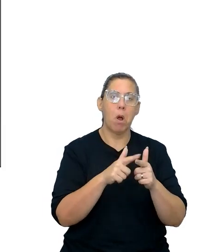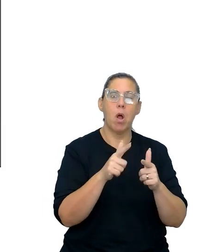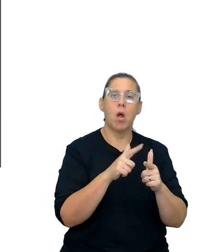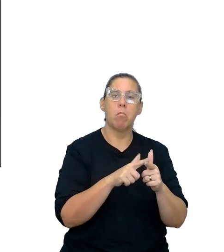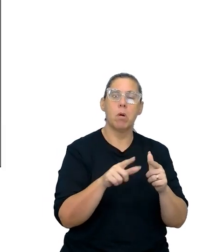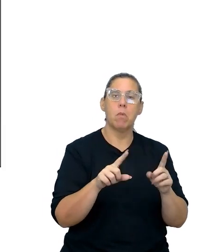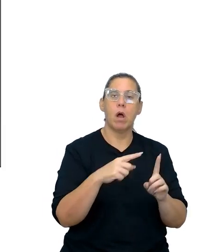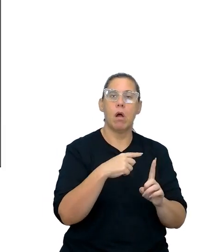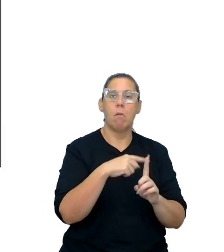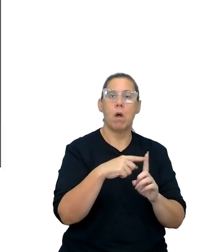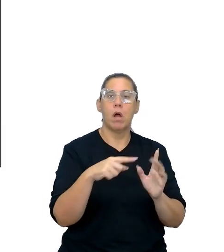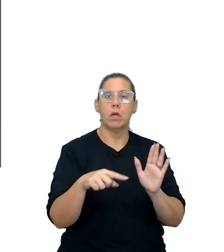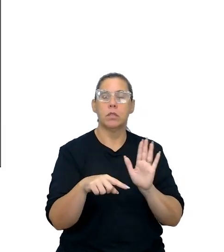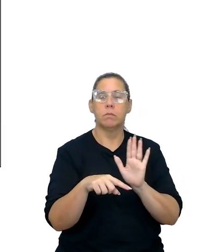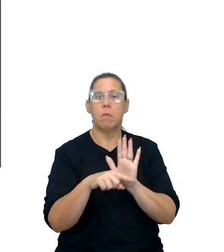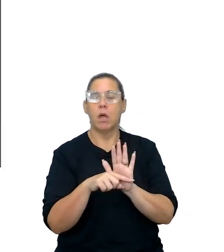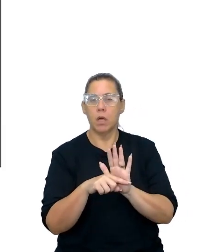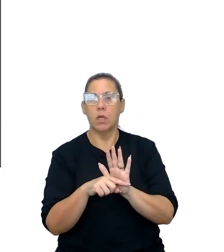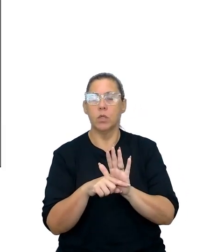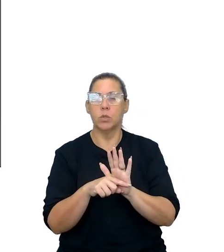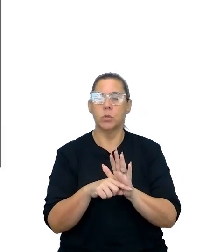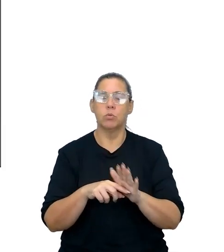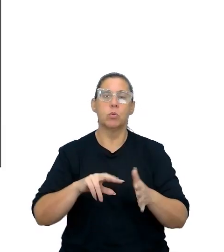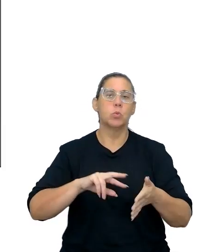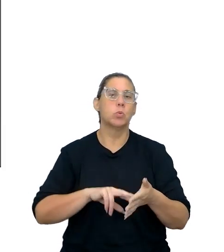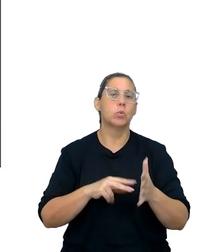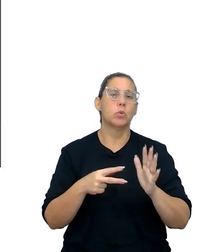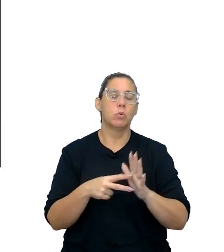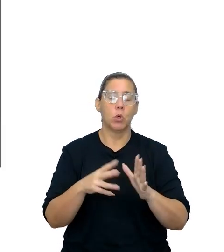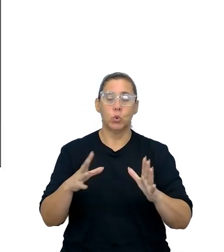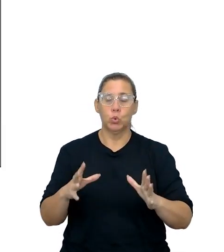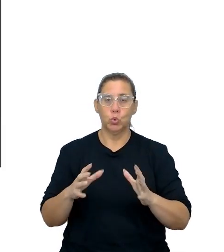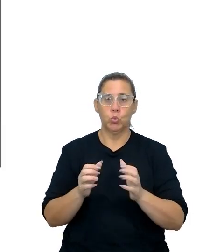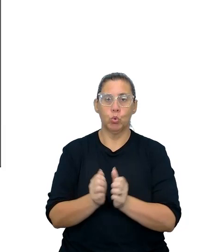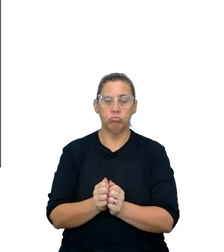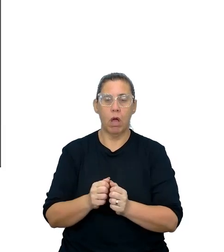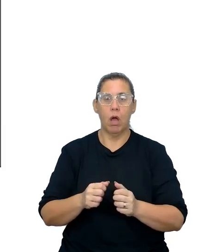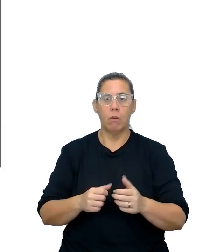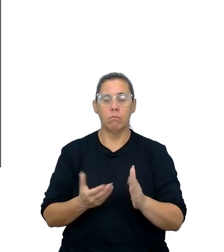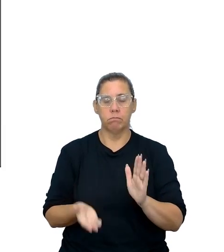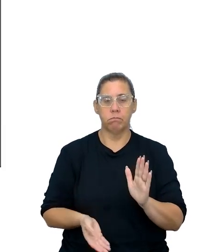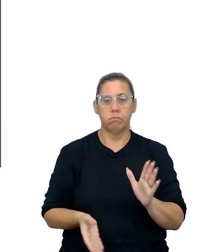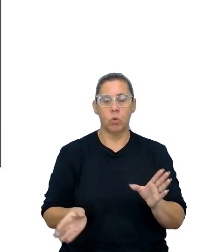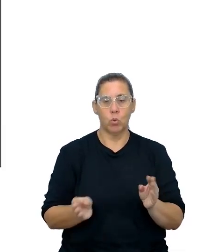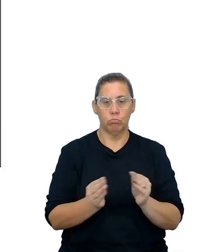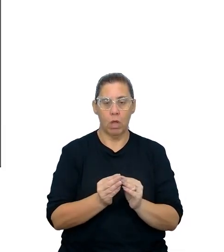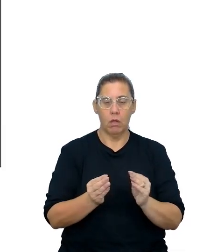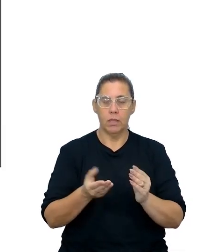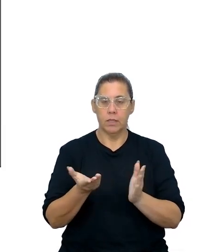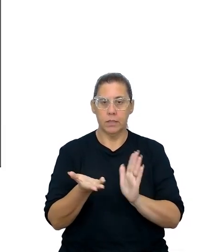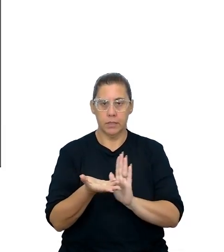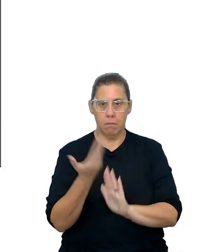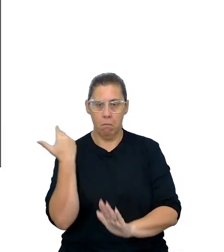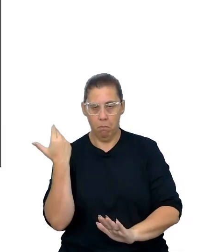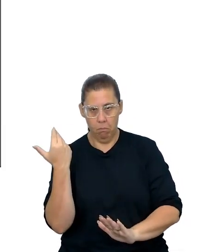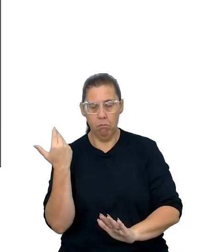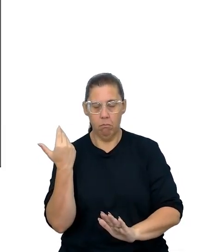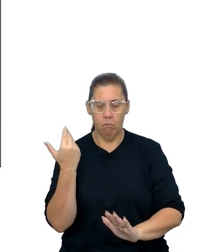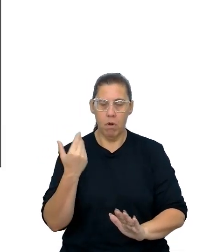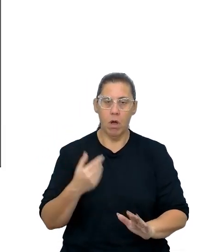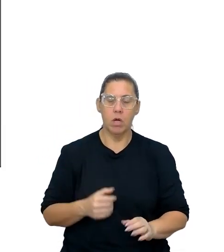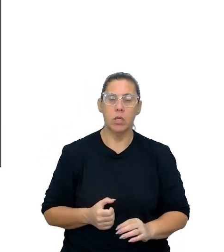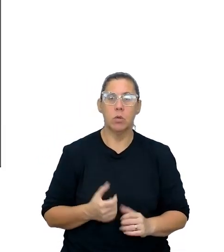de adição e subtração, com significados de juntar, acrescentar, separar e retirar